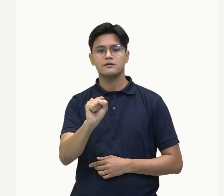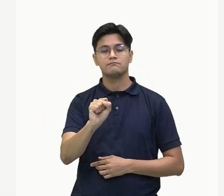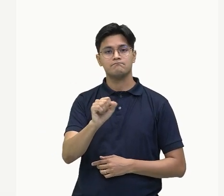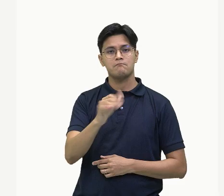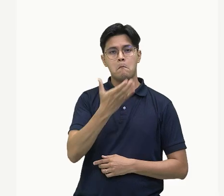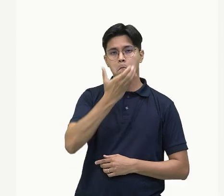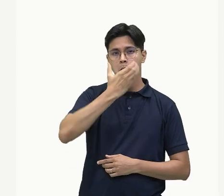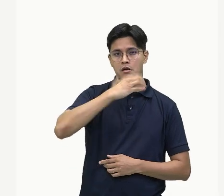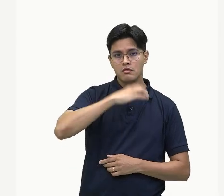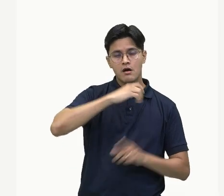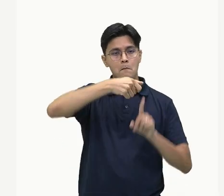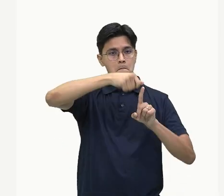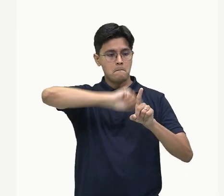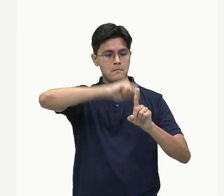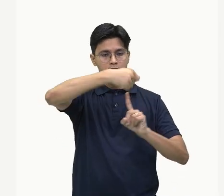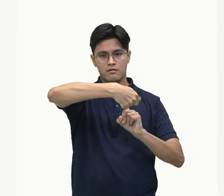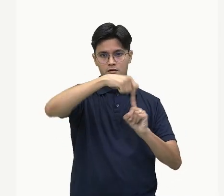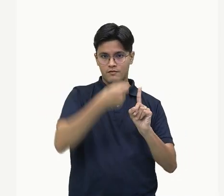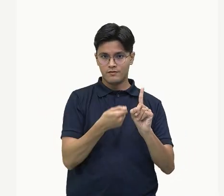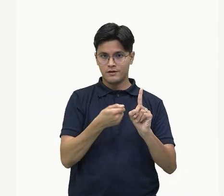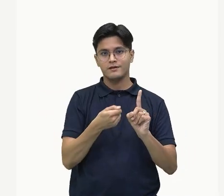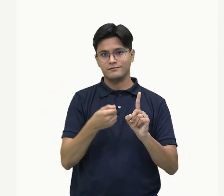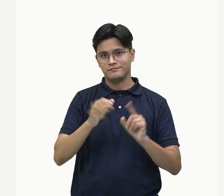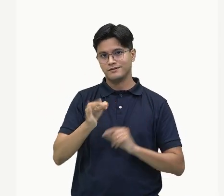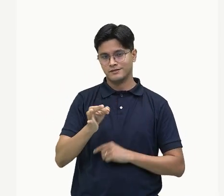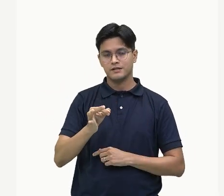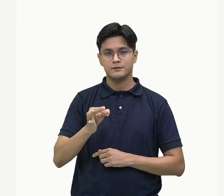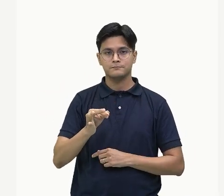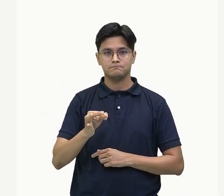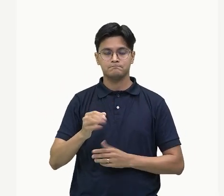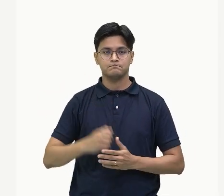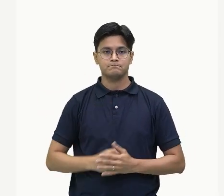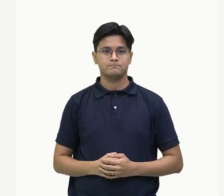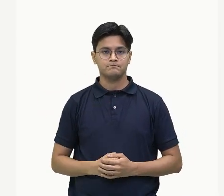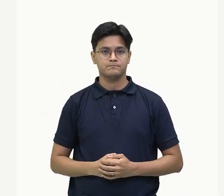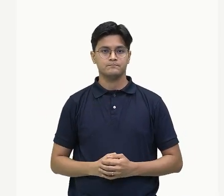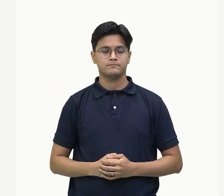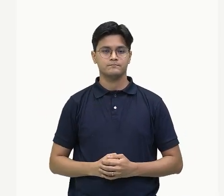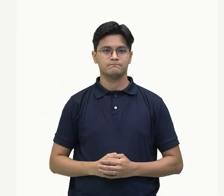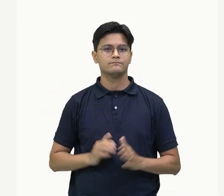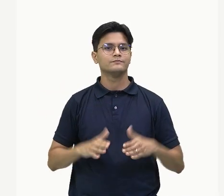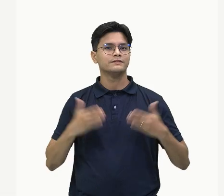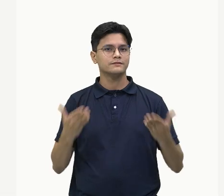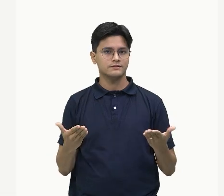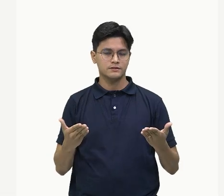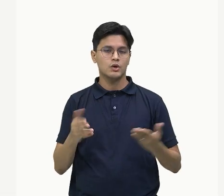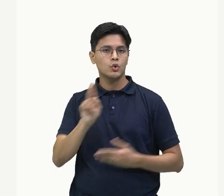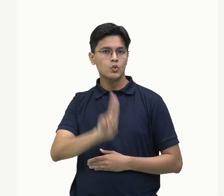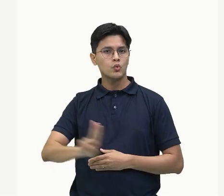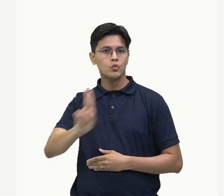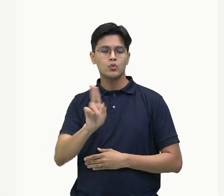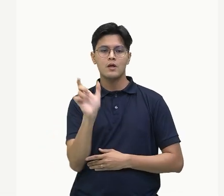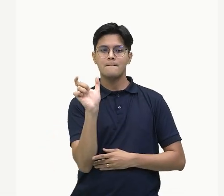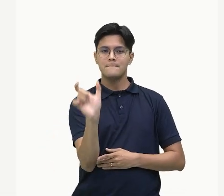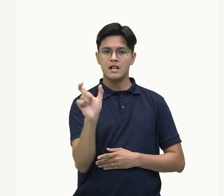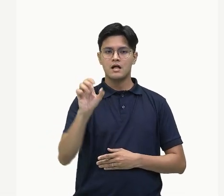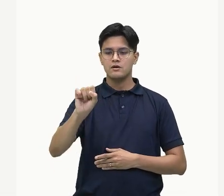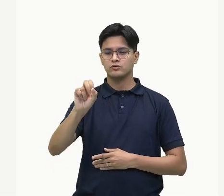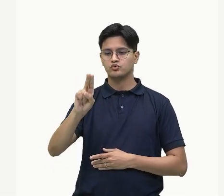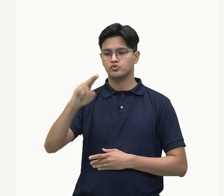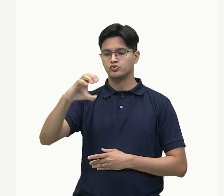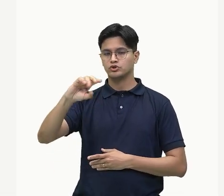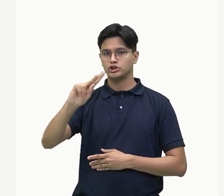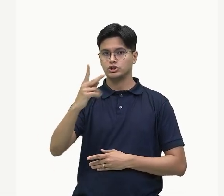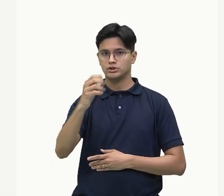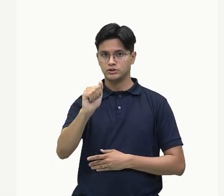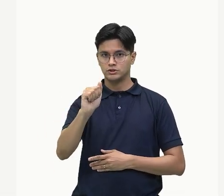fruits such as apples and bananas. Então, eu utilizo esse termo aqui para conectar,